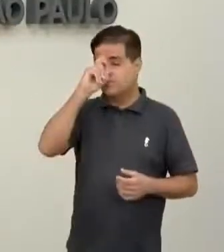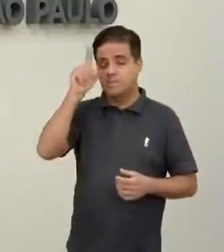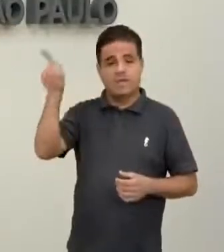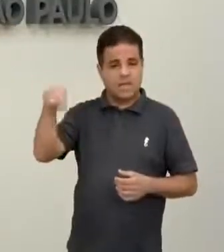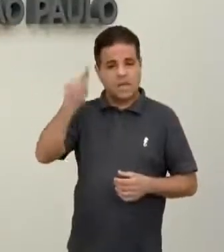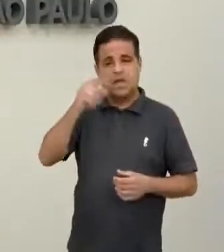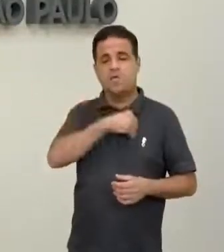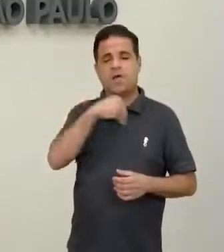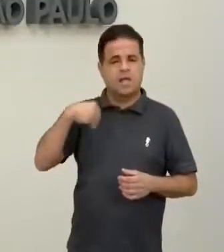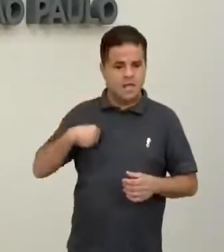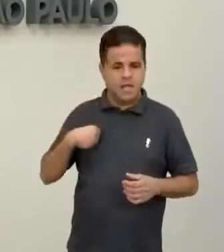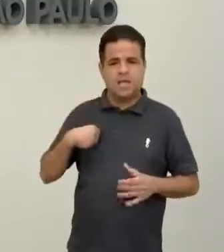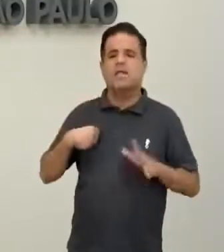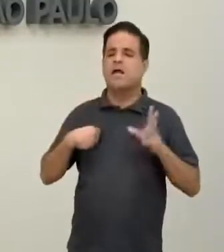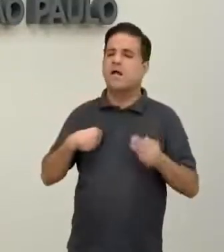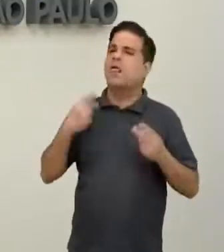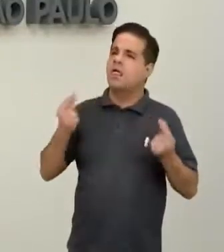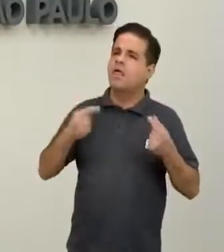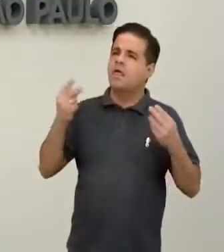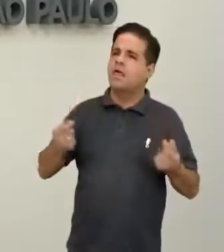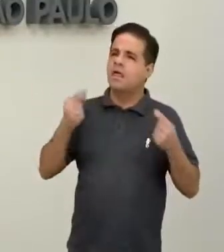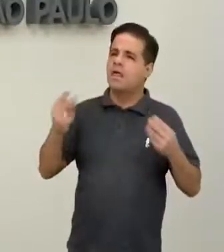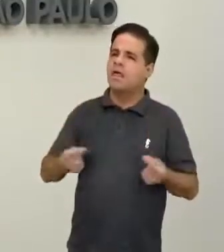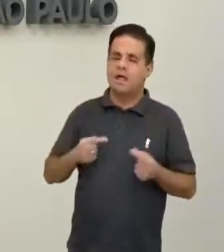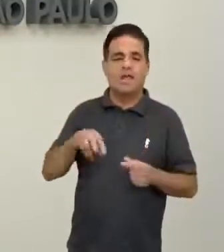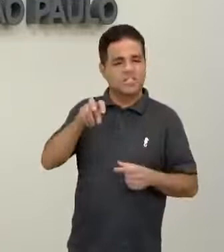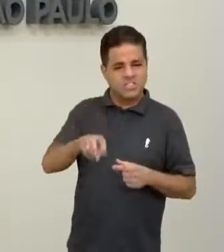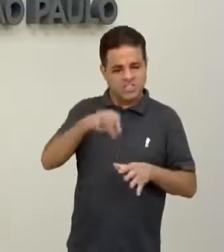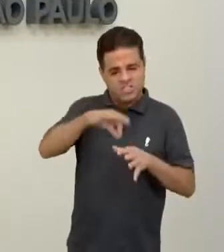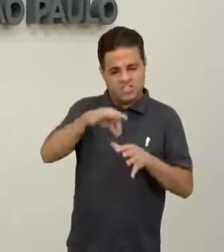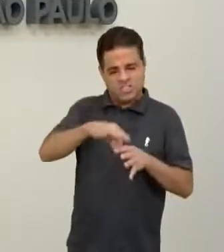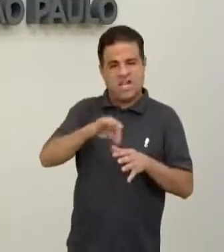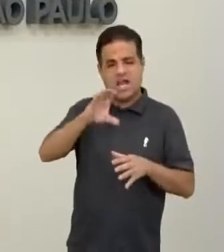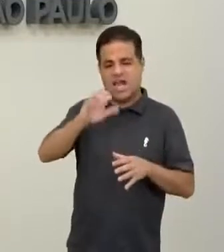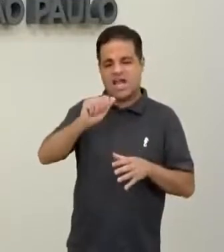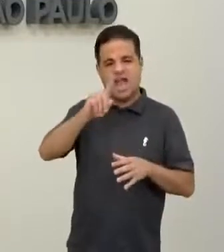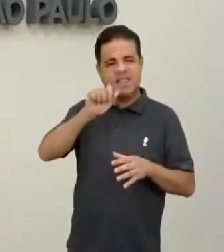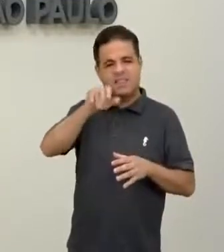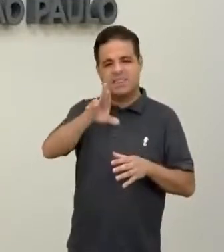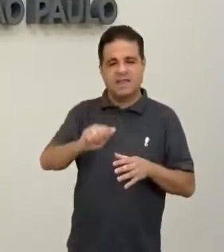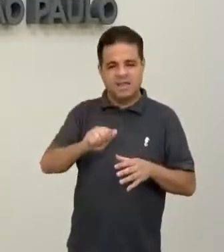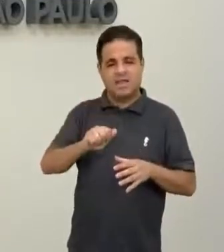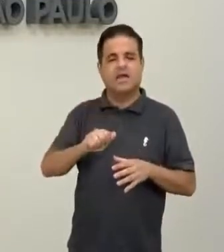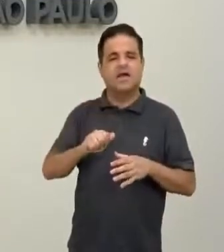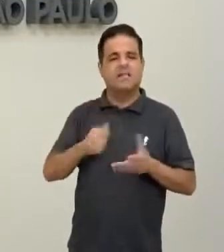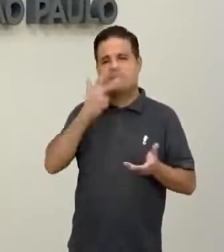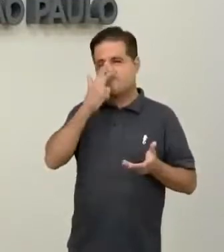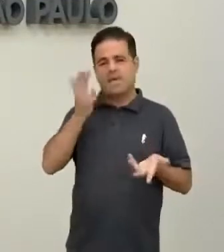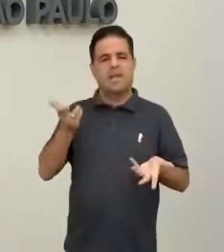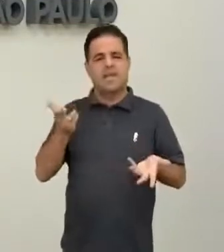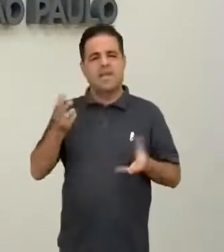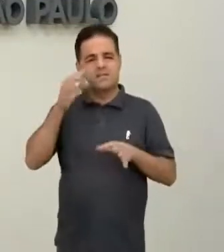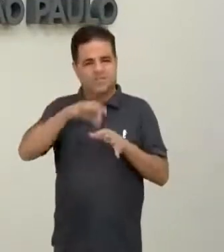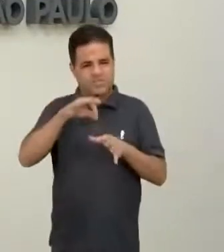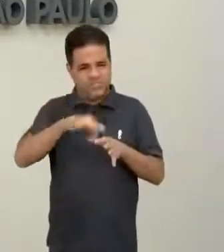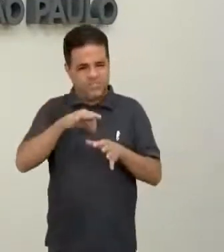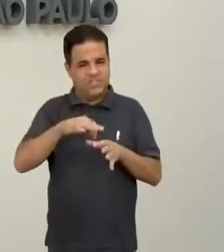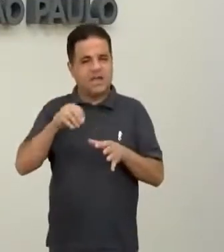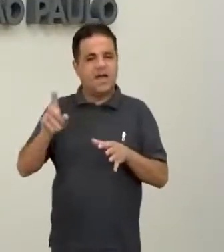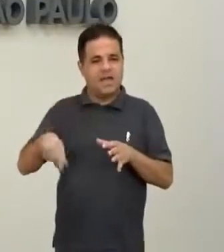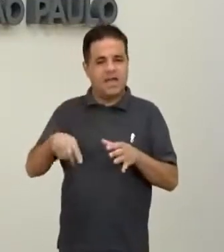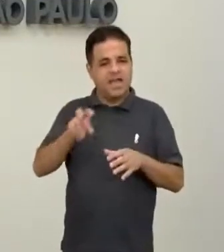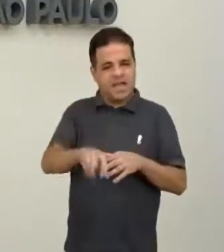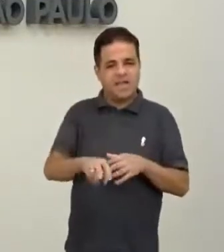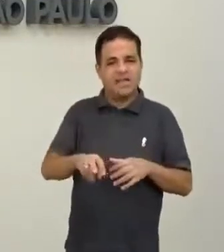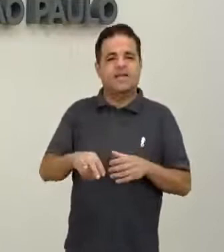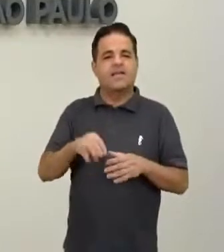ou numa clínica, é o lugar que a gente mais toma chá de cadeira. Então olha só que expressão estranha, né? Chá de cadeira. Dá a impressão de que o chá foi feito da cadeira, né? Porque a gente vê chá de